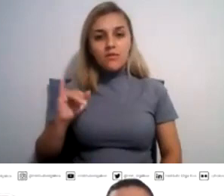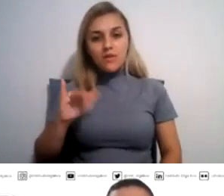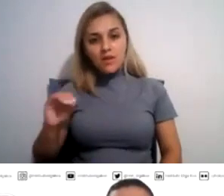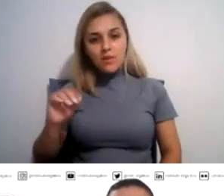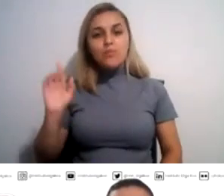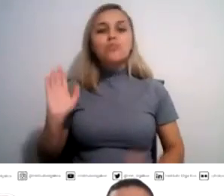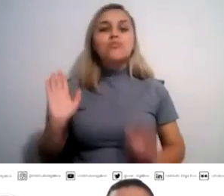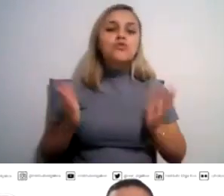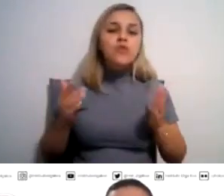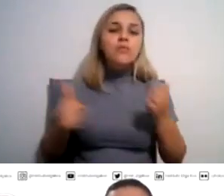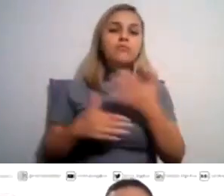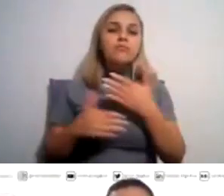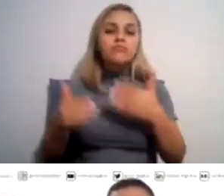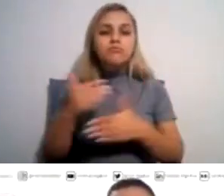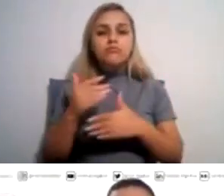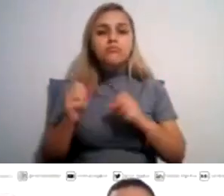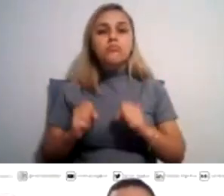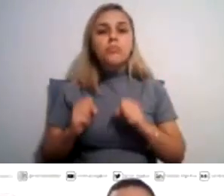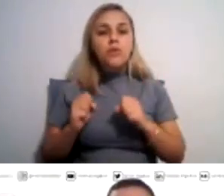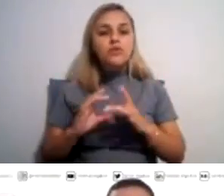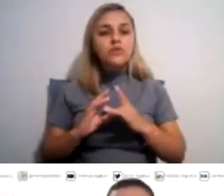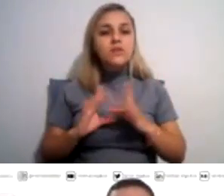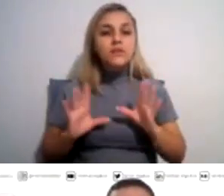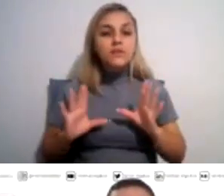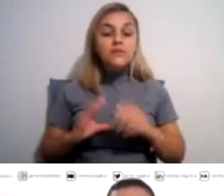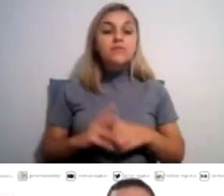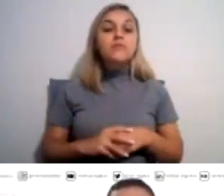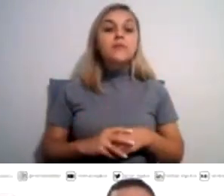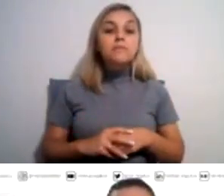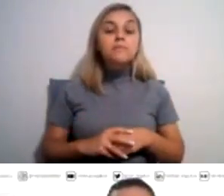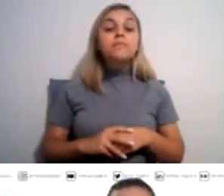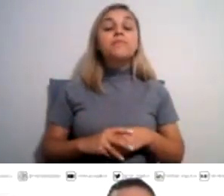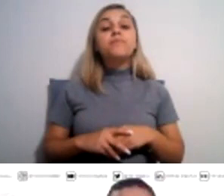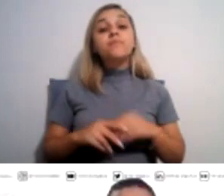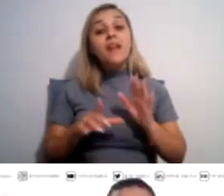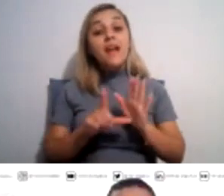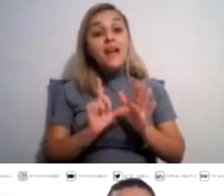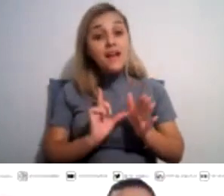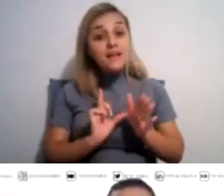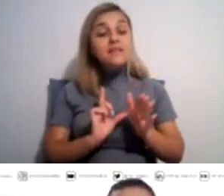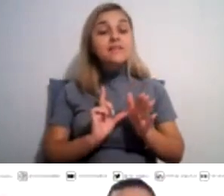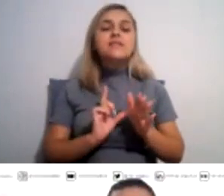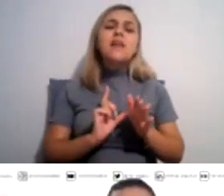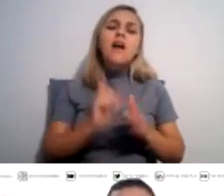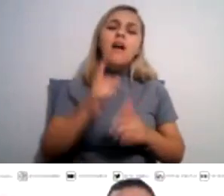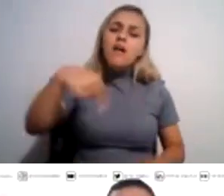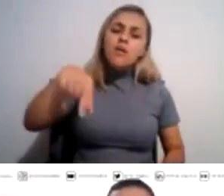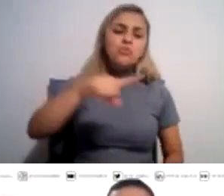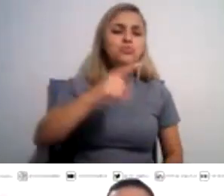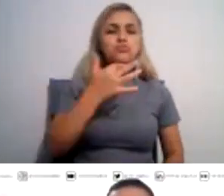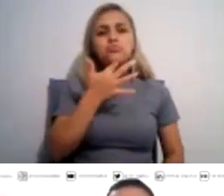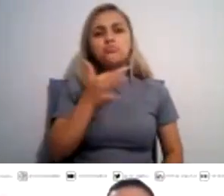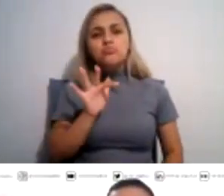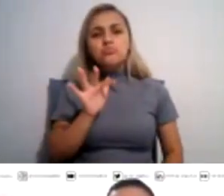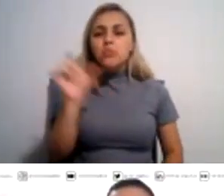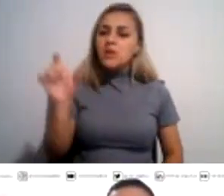slides. Fique muito à vontade. Mas antes, a gente gostaria, muitas pessoas aqui ainda não te conhecem, e a gente gostaria